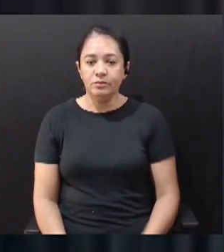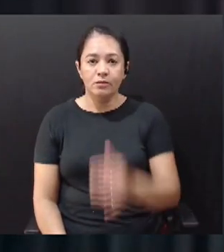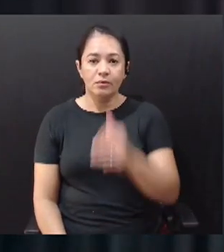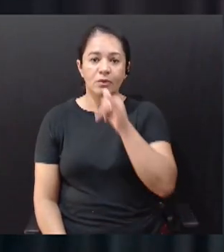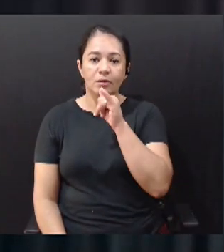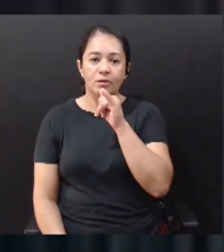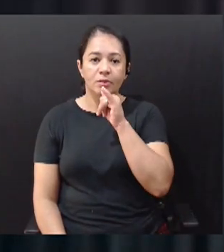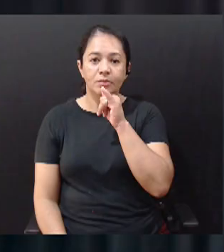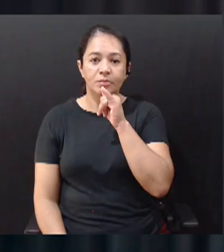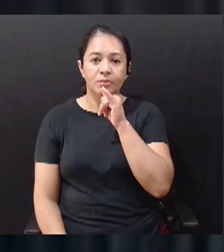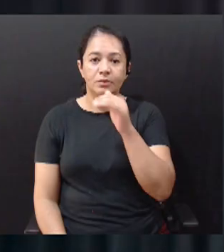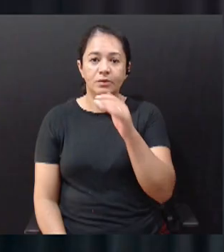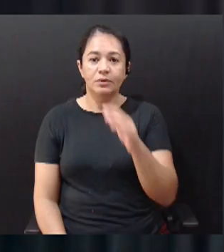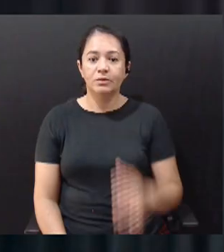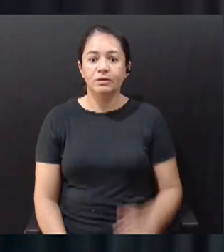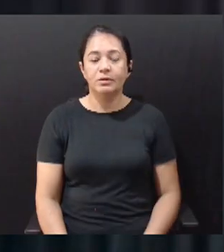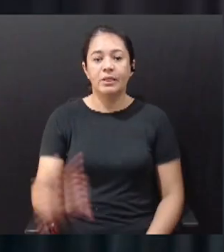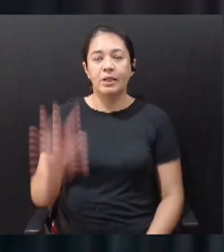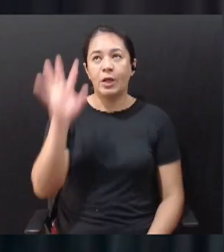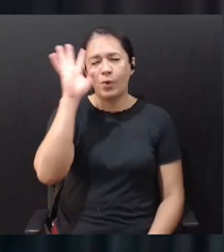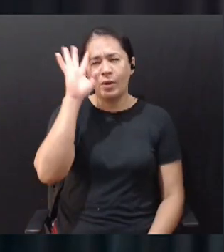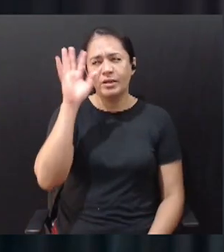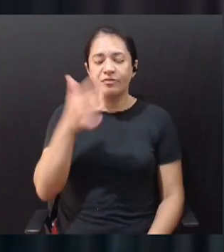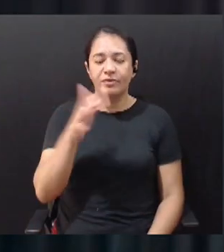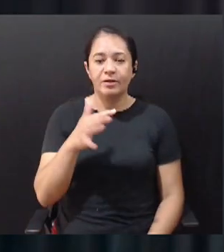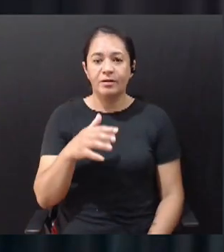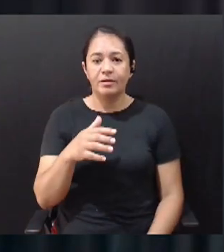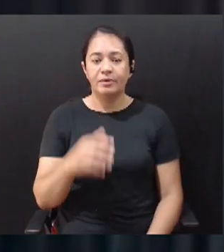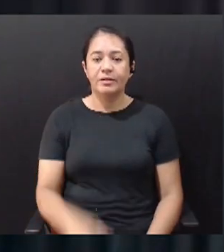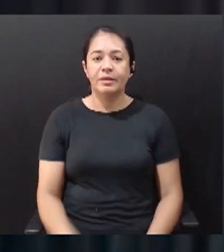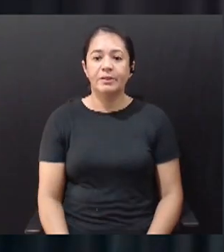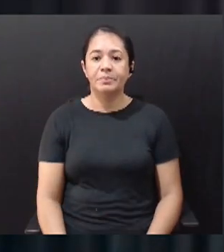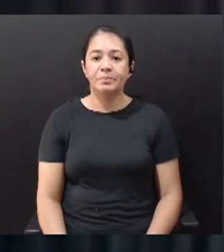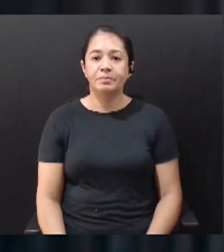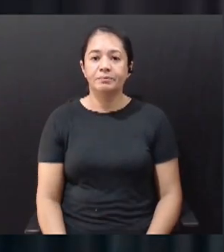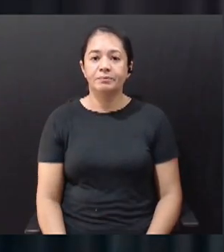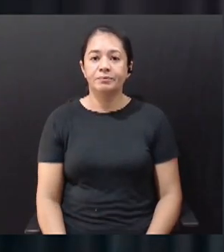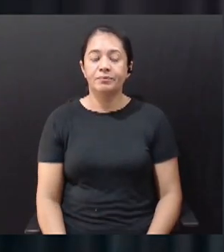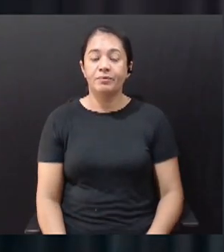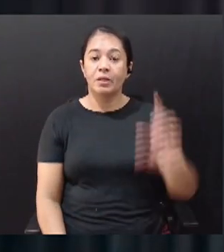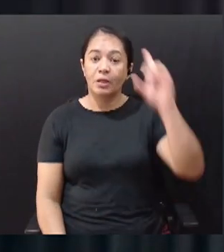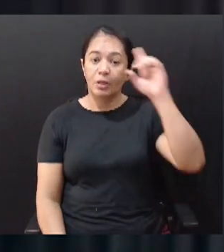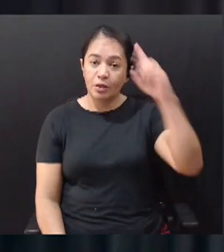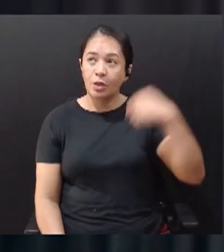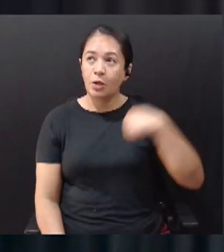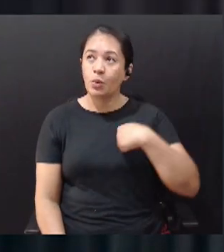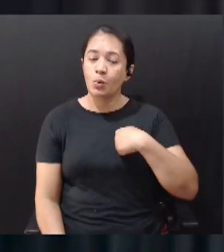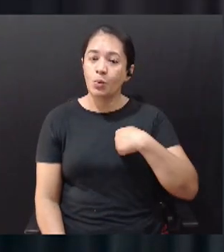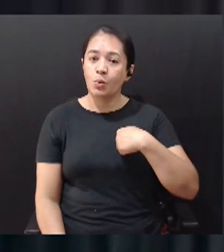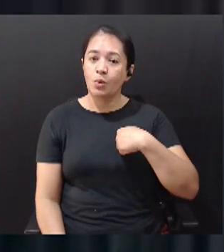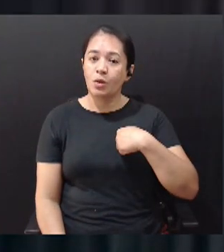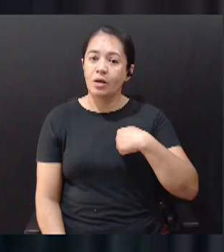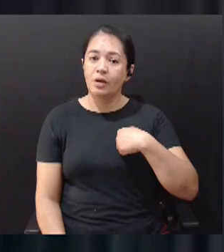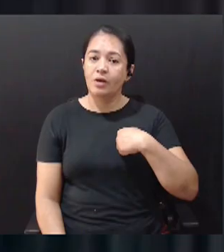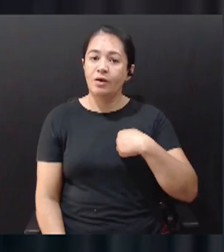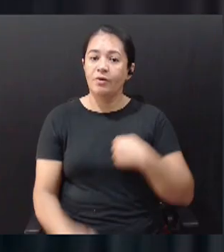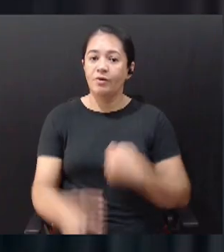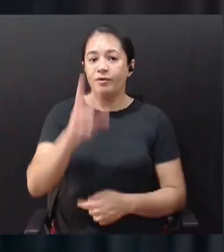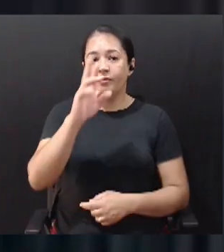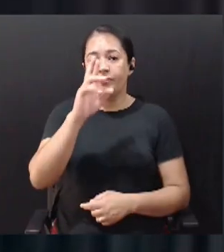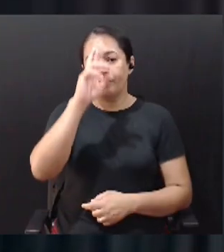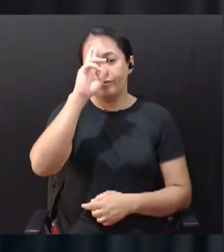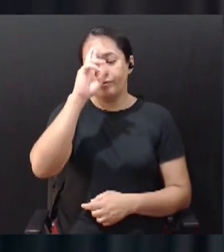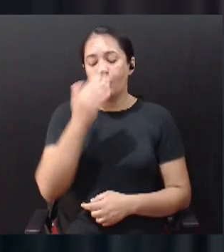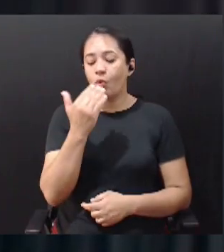que é a quarta-feira. Então pega a quarta-feira e nesse dia eu vou fazer um jantar mais elaborado, eu vou